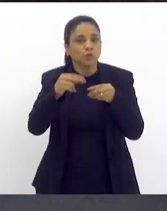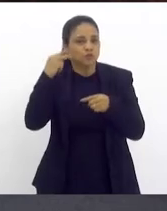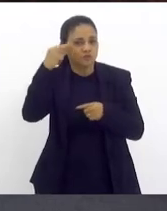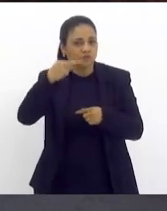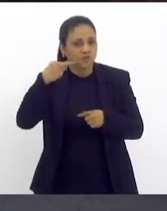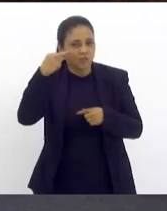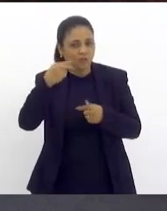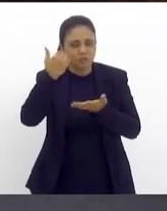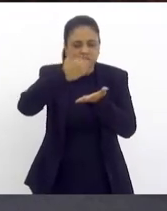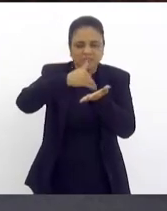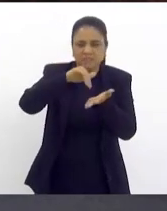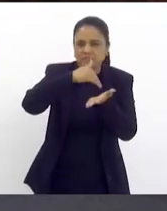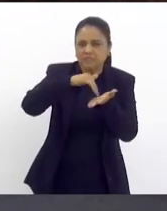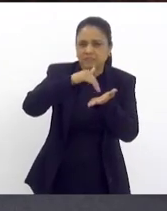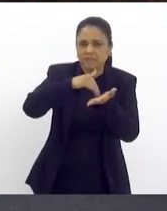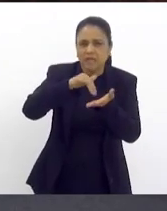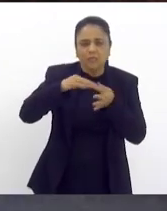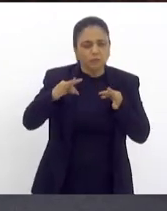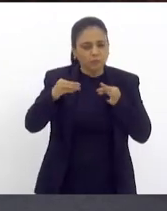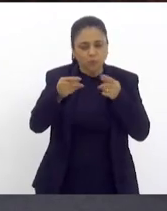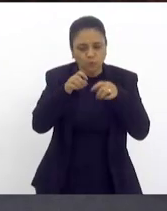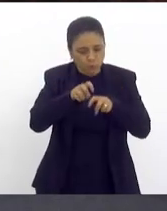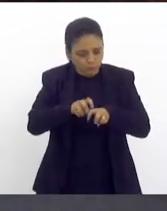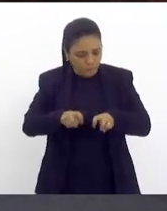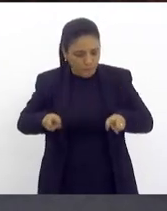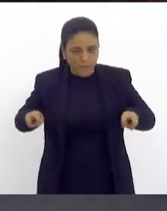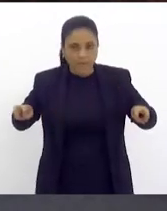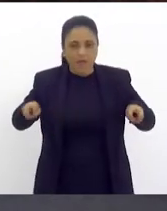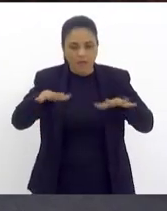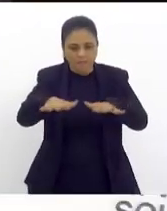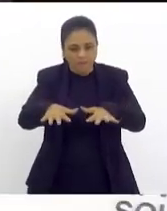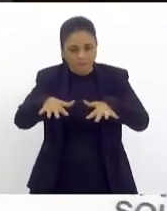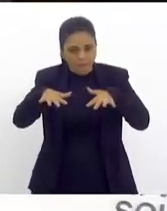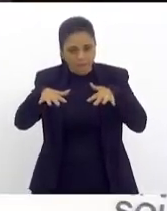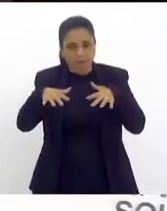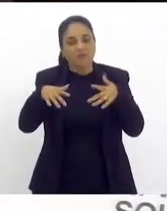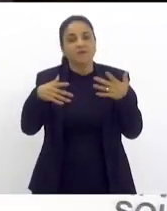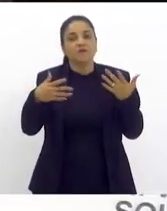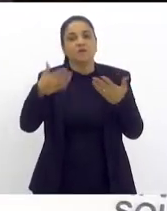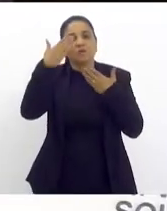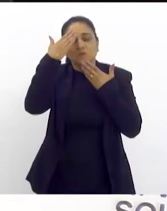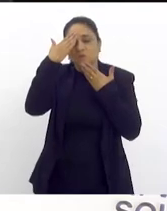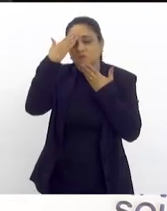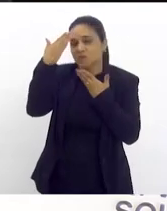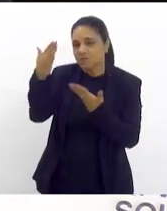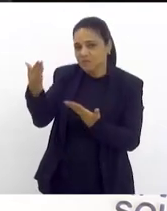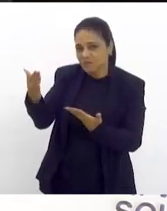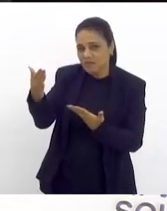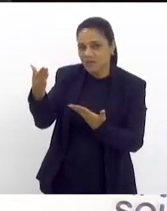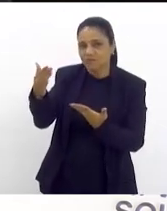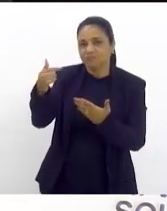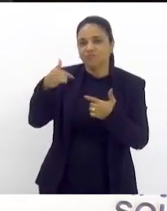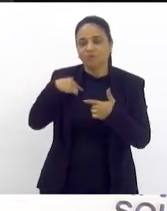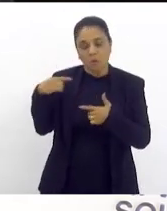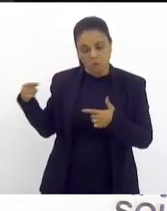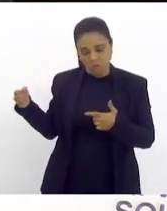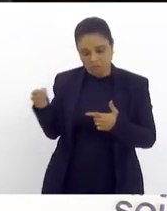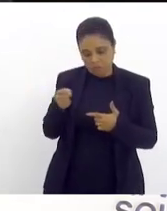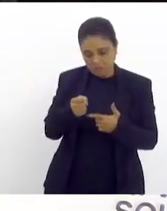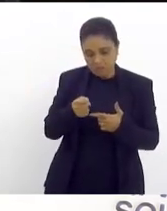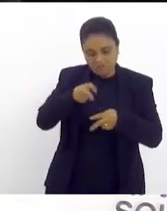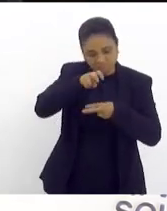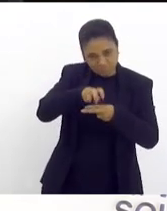todos os secretários, todas as autoridades presentes, muito obrigado por deixar que eu venha também ficar